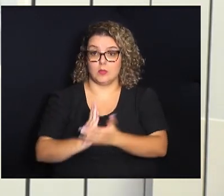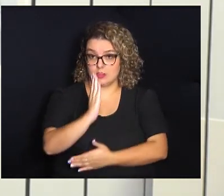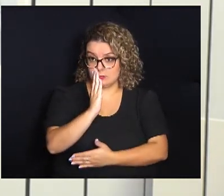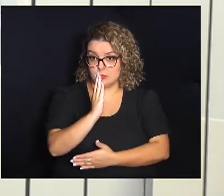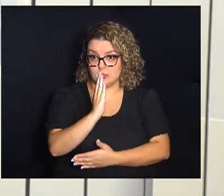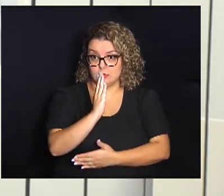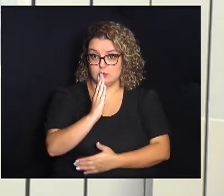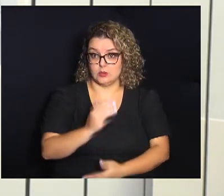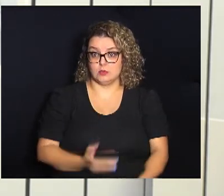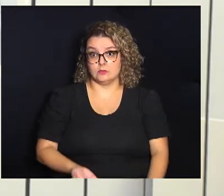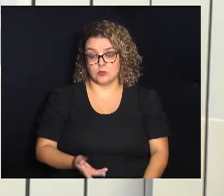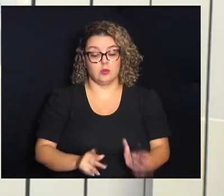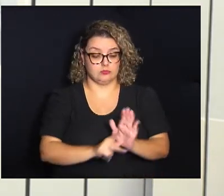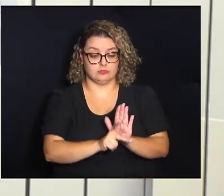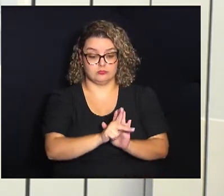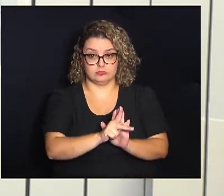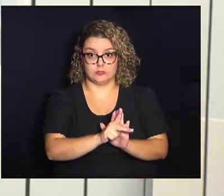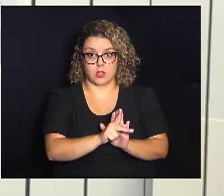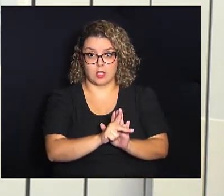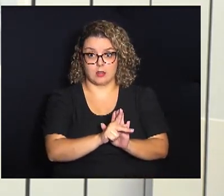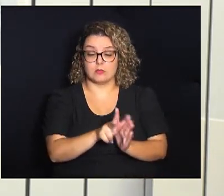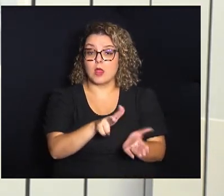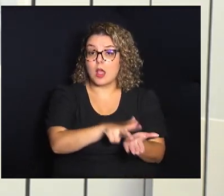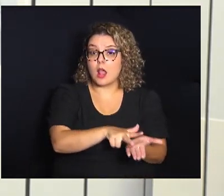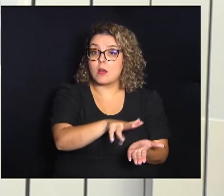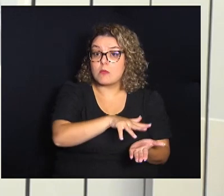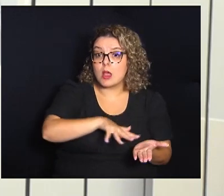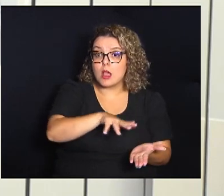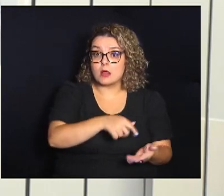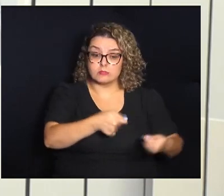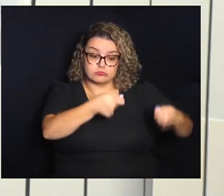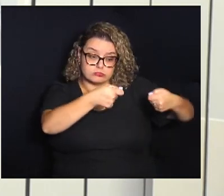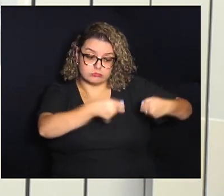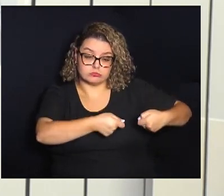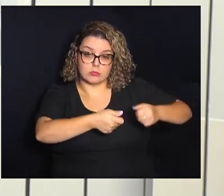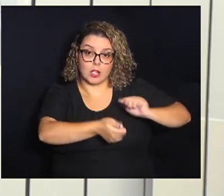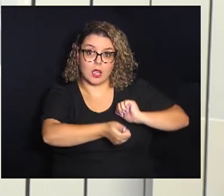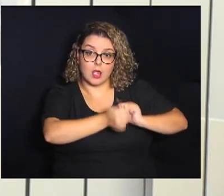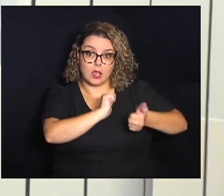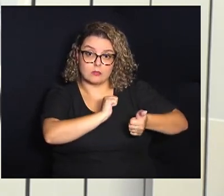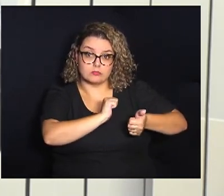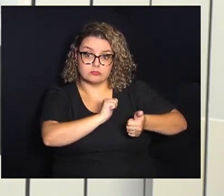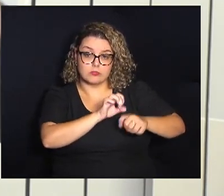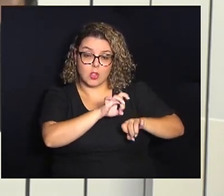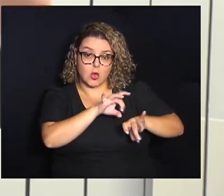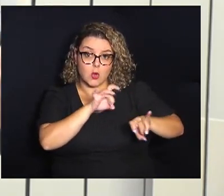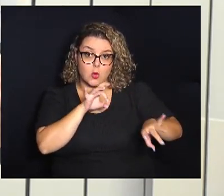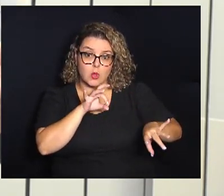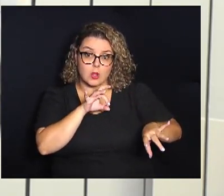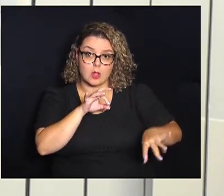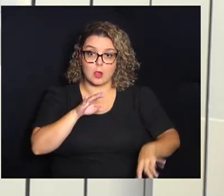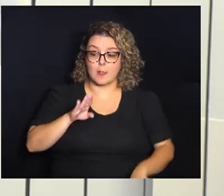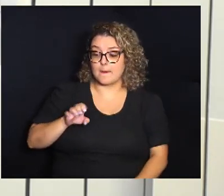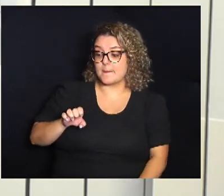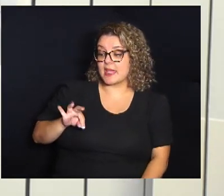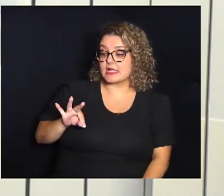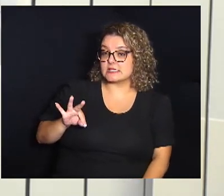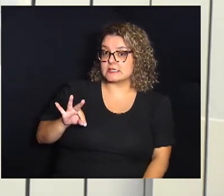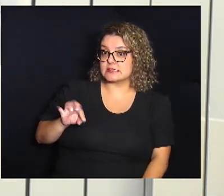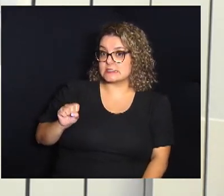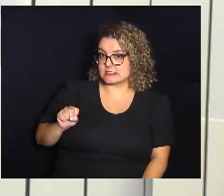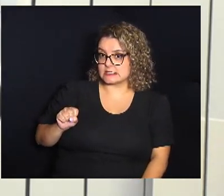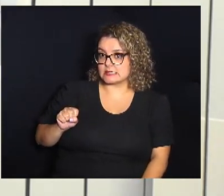do projeto que regulamenta o mercado de apostas esportivas online, as bets. E com